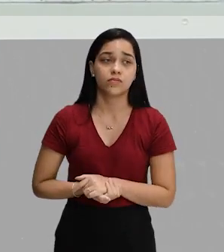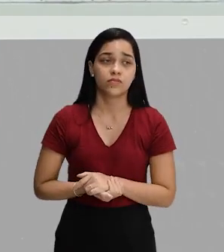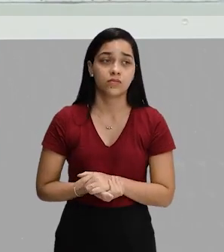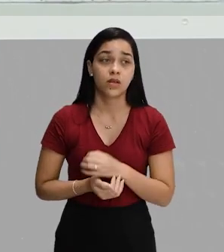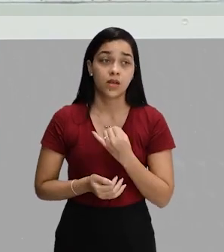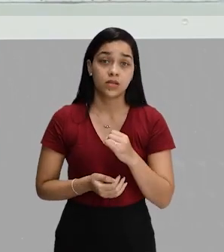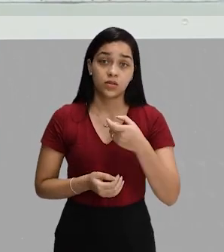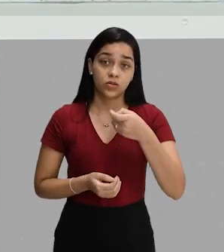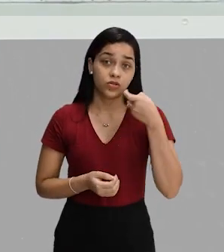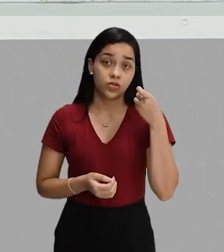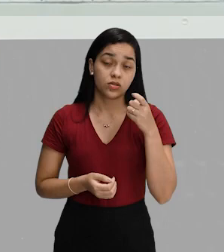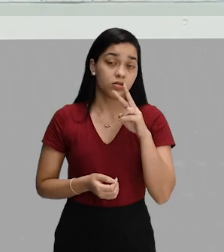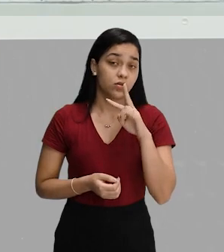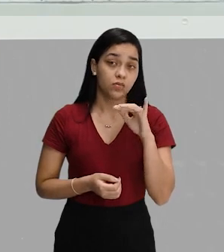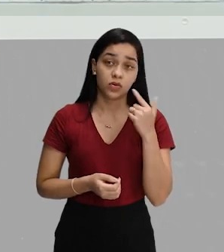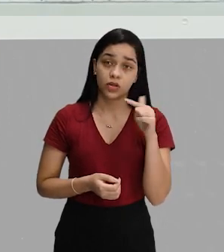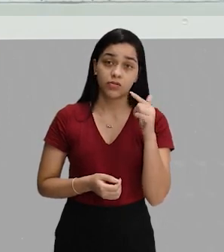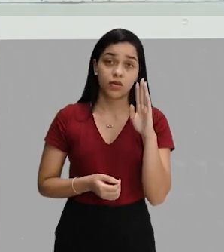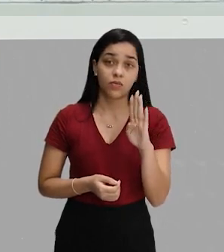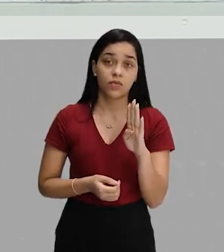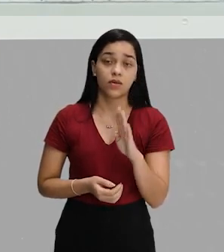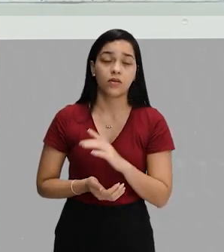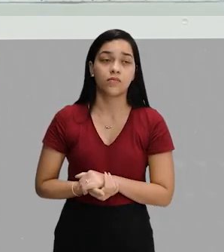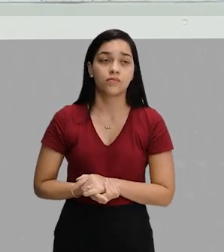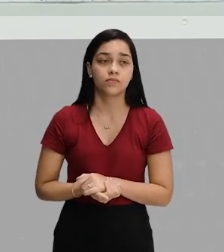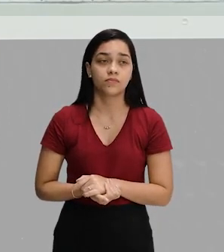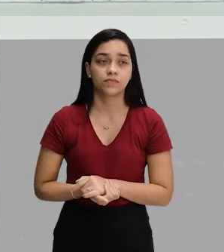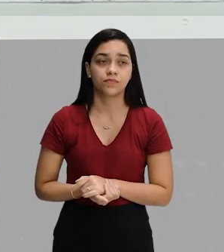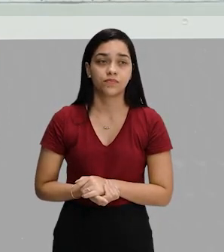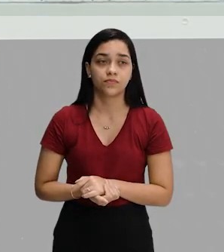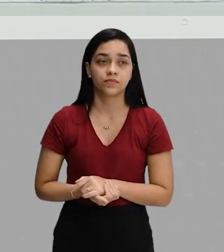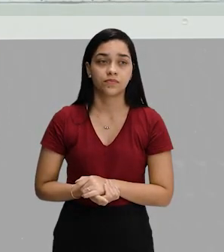o x não aparece, é porque o B não tem. Então, nesse caso, o B é 0.